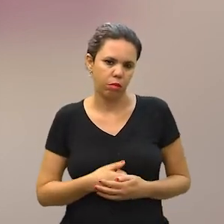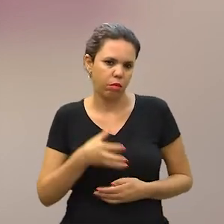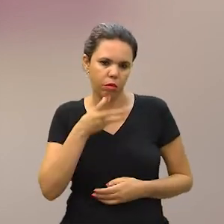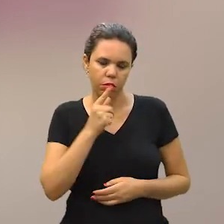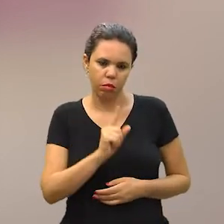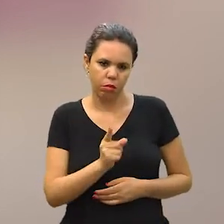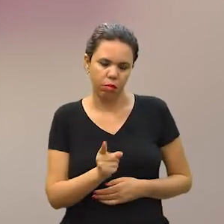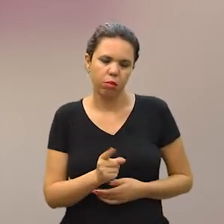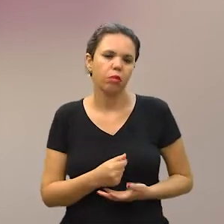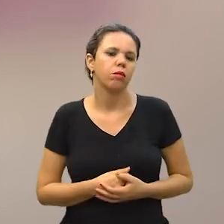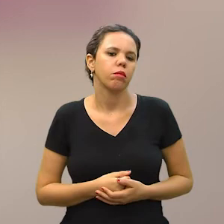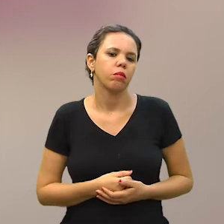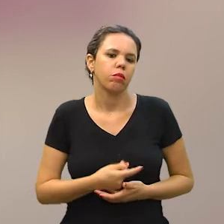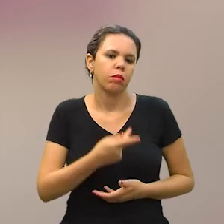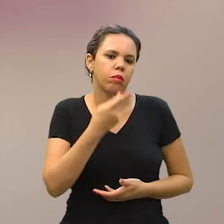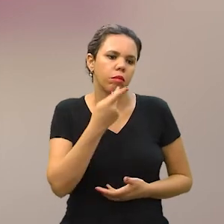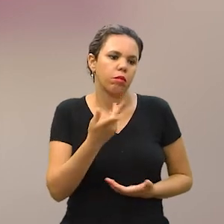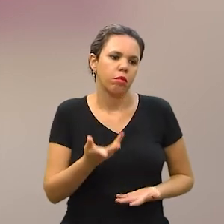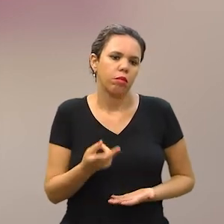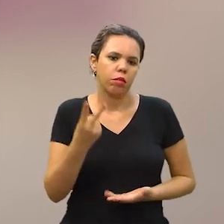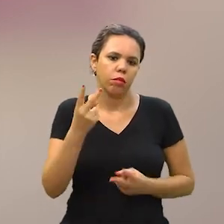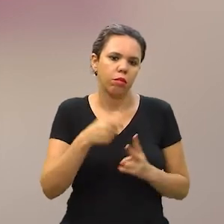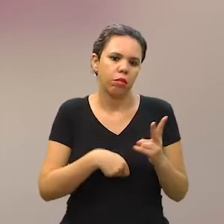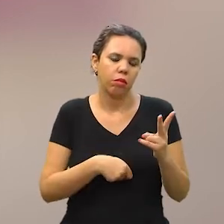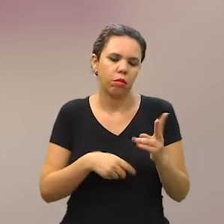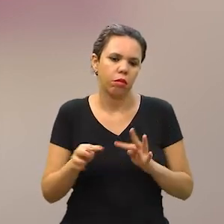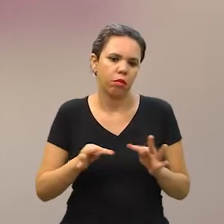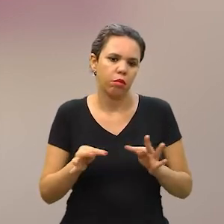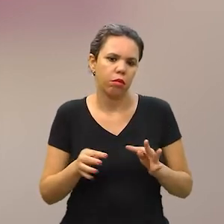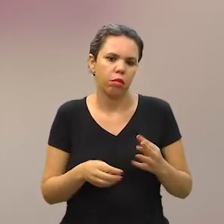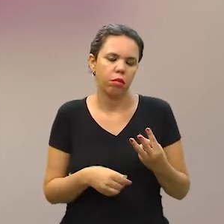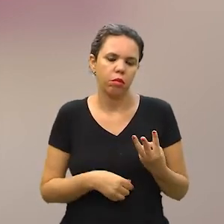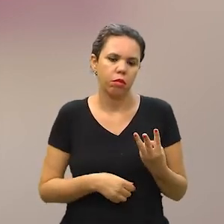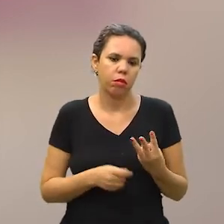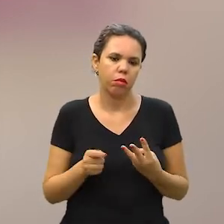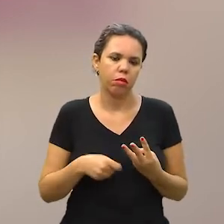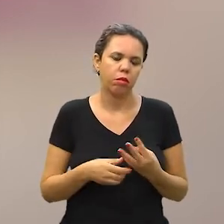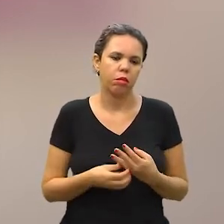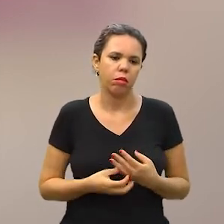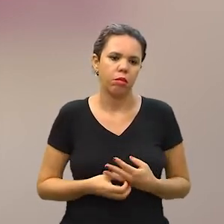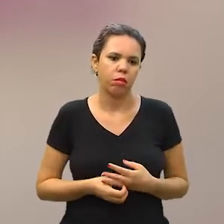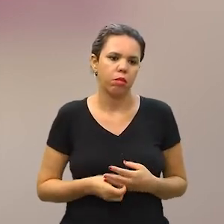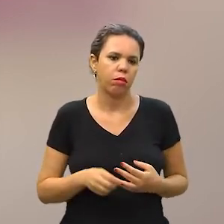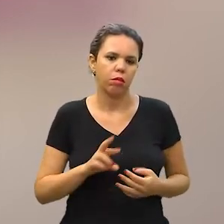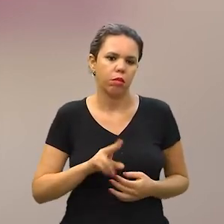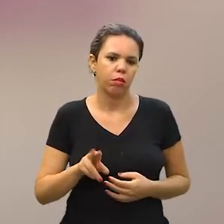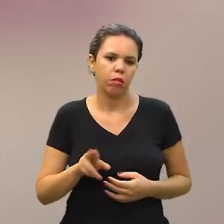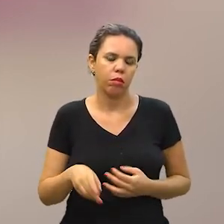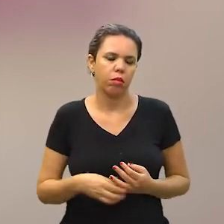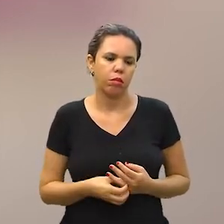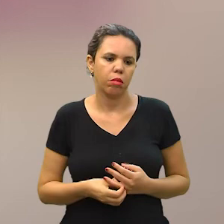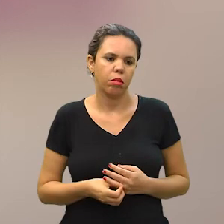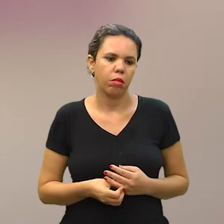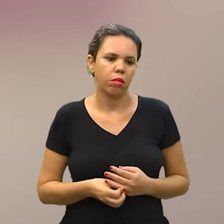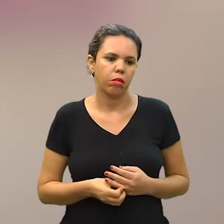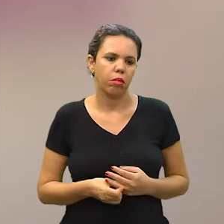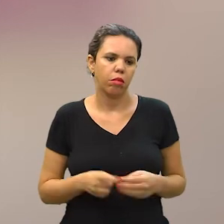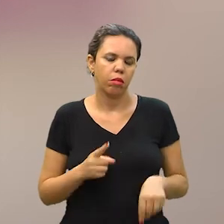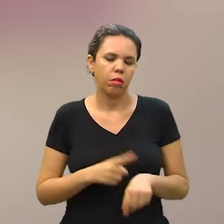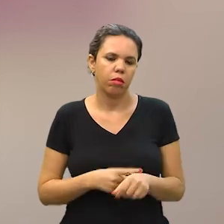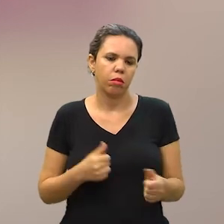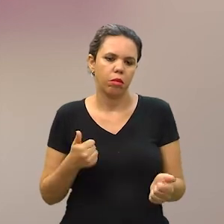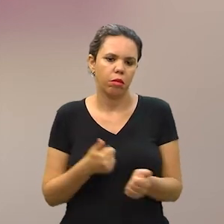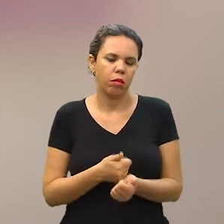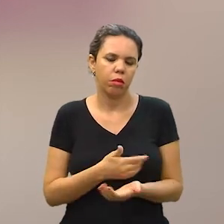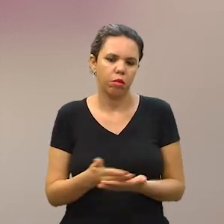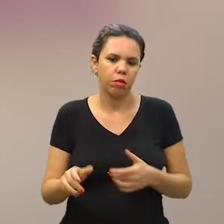tão demorados, né? Breves que eu digo assim, 2 meses de terapia, 3 meses de terapia, que não é um longo prazo para terapia, a